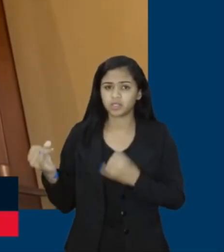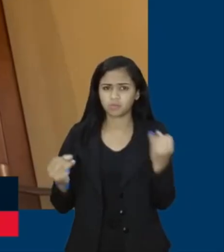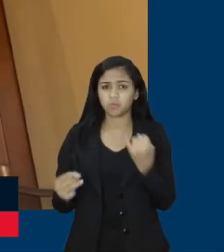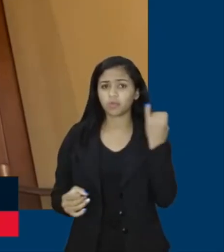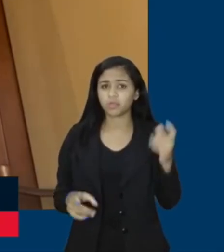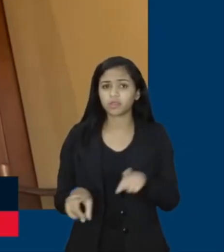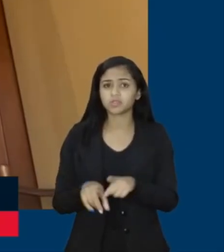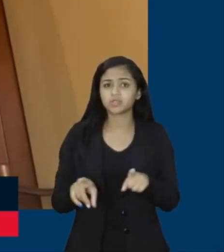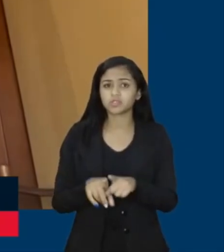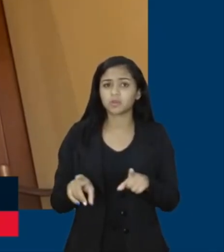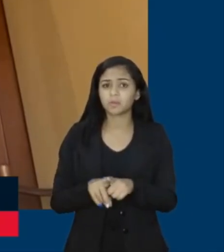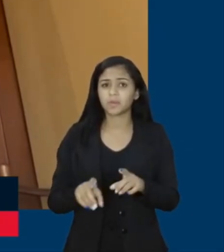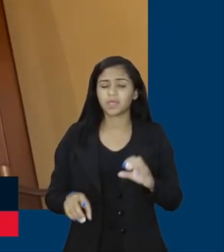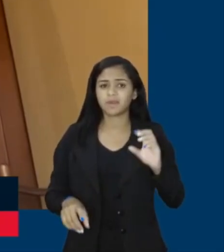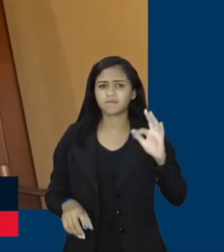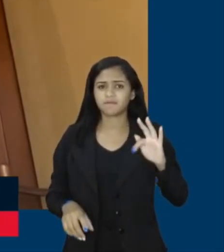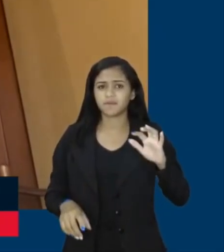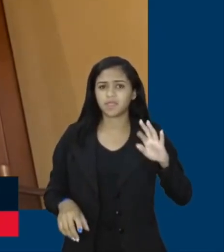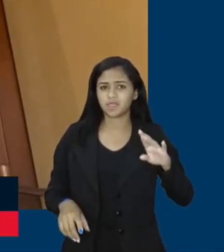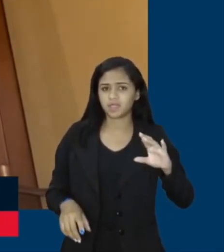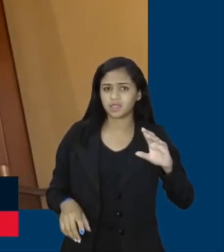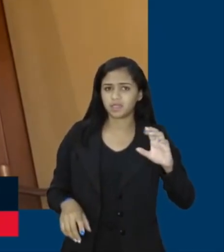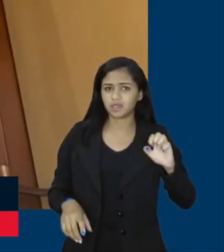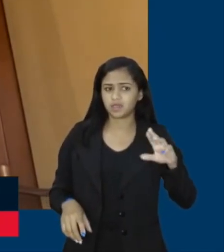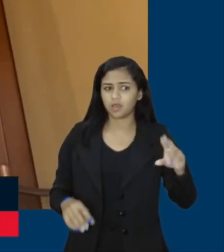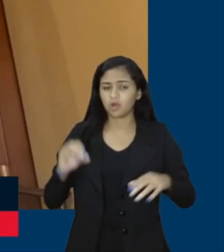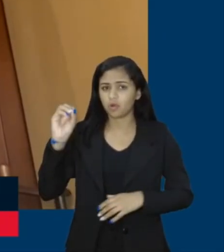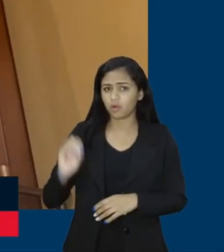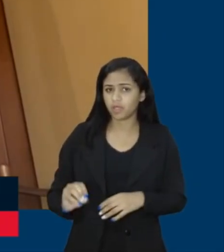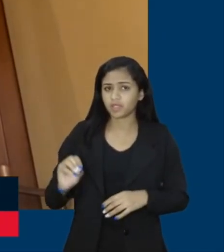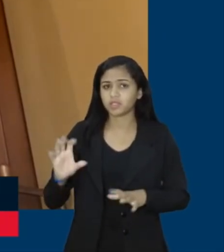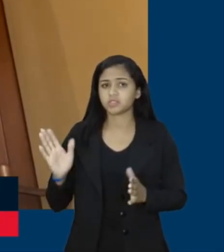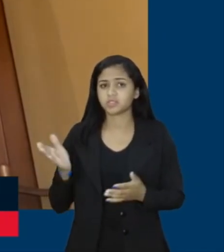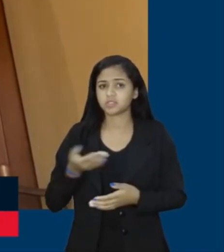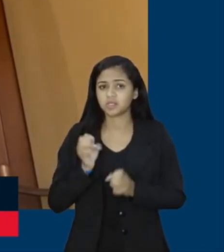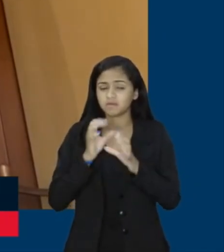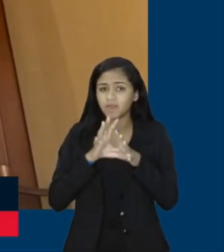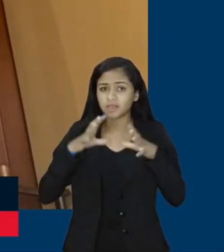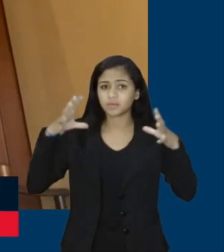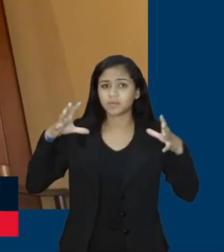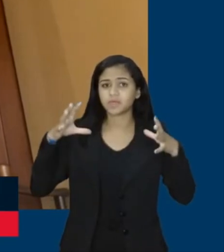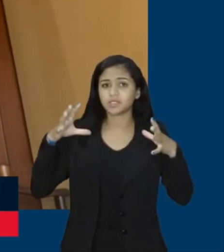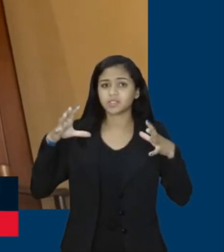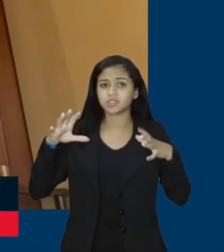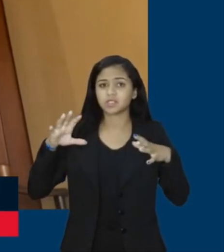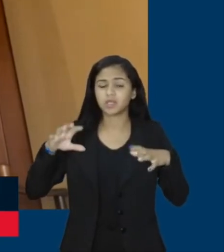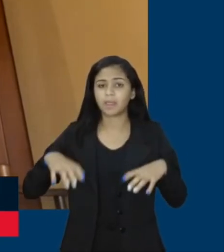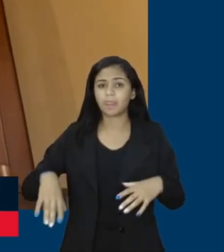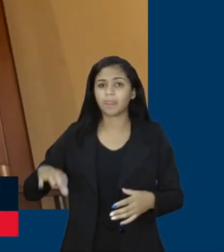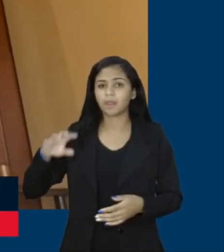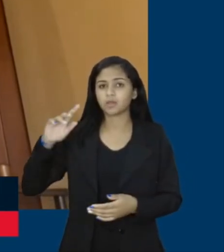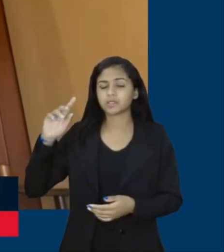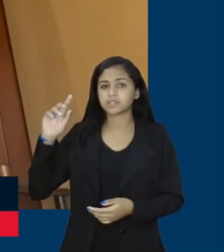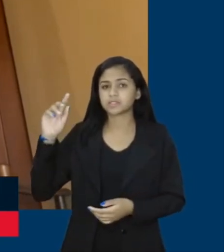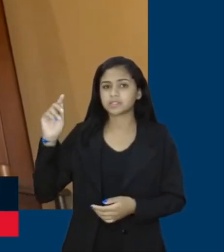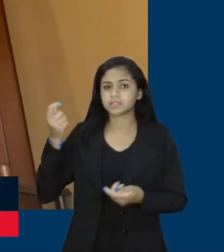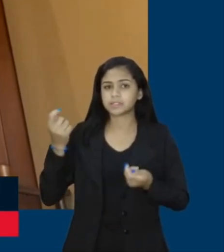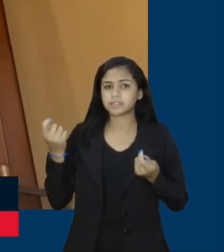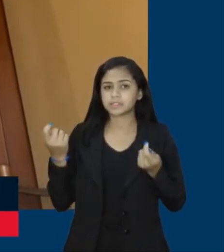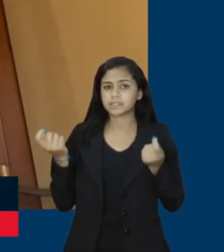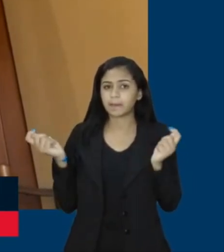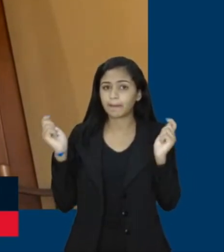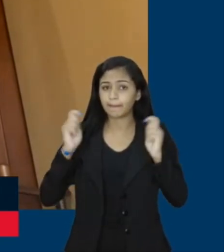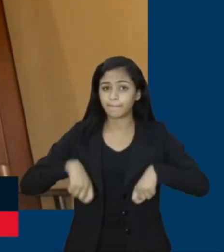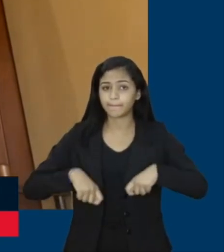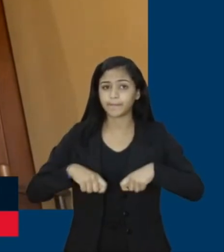parceria com a Ferroeste, que é uma empresa pública do Paraná, que vai expandir, né, a nossa capacidade de transporte ferroviário. Né?